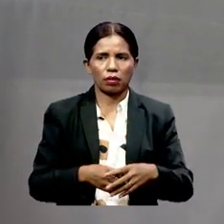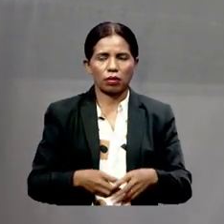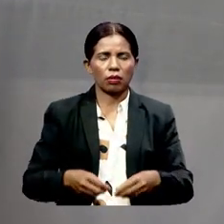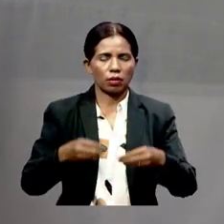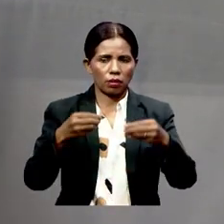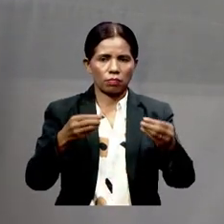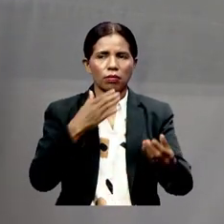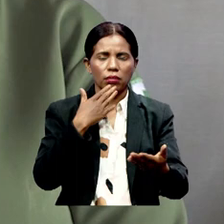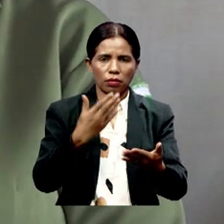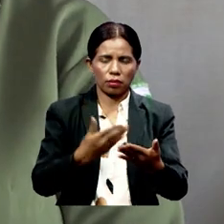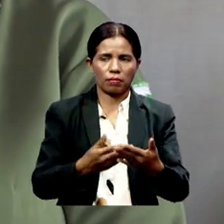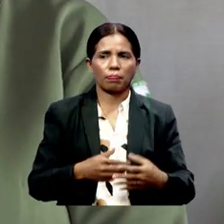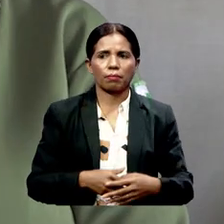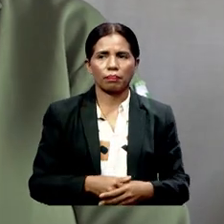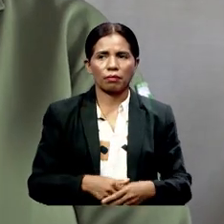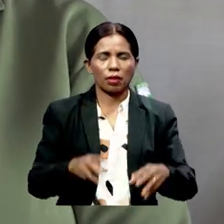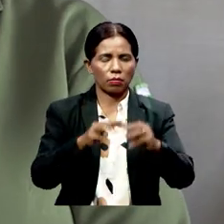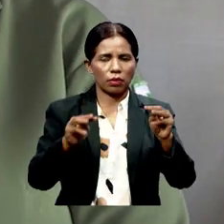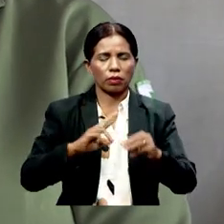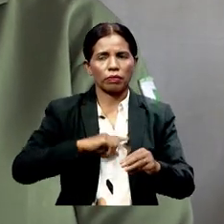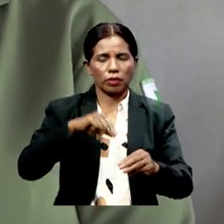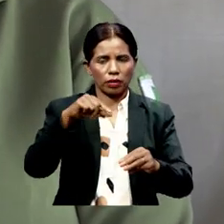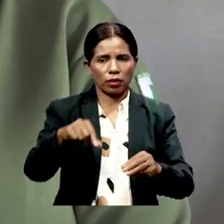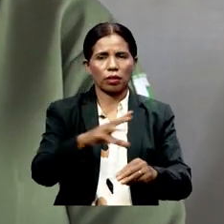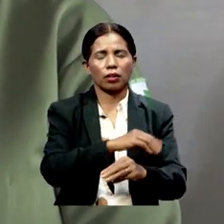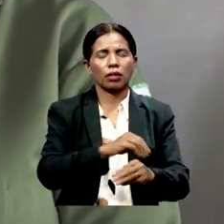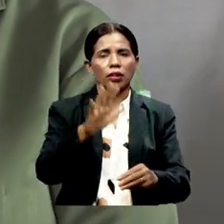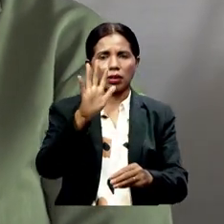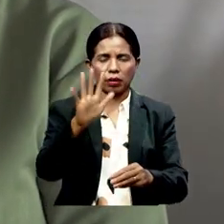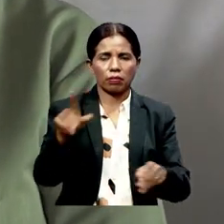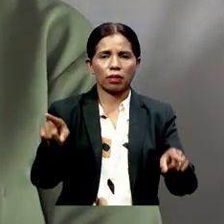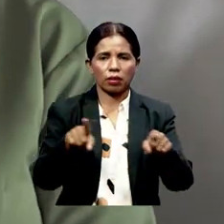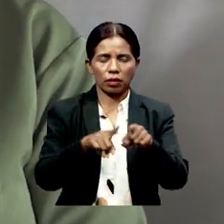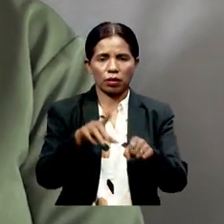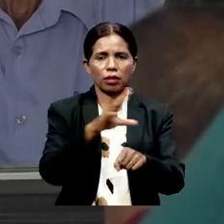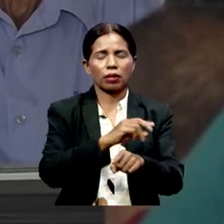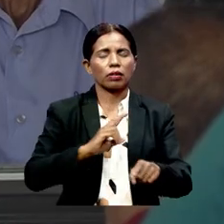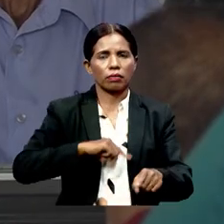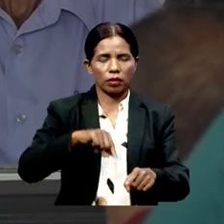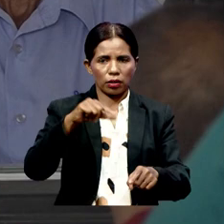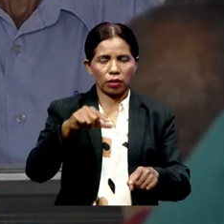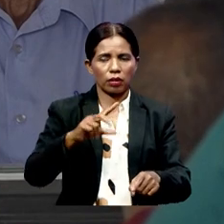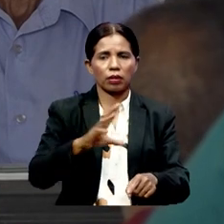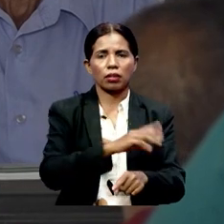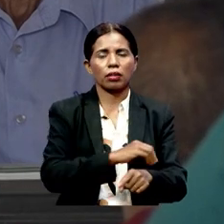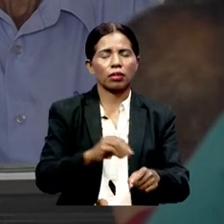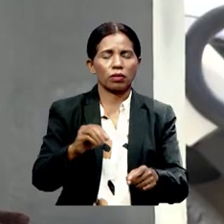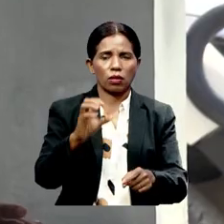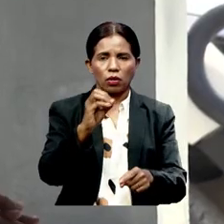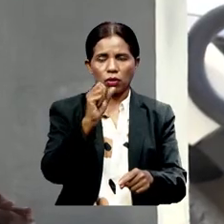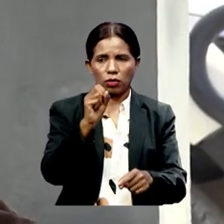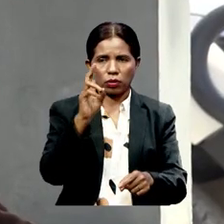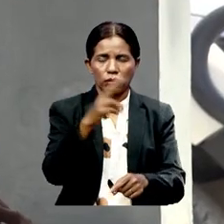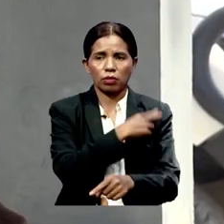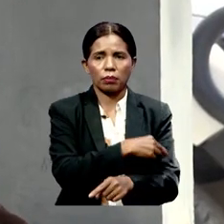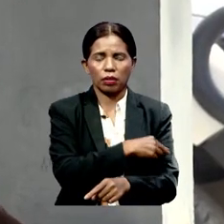prestação. Município Vekeke é Centro Saúde Lima Macanesan, Centro Saúde Vekeke Vila, Centro Saúde Osu,